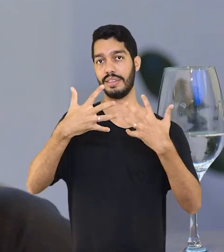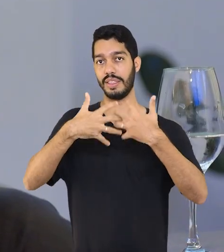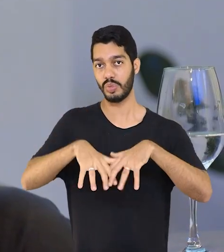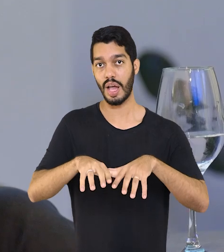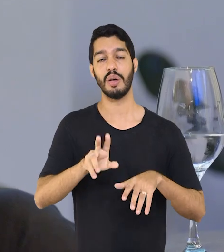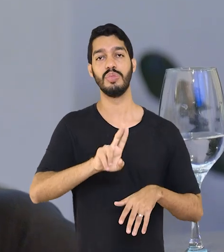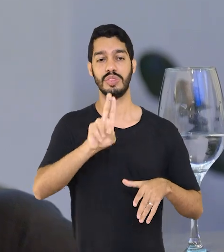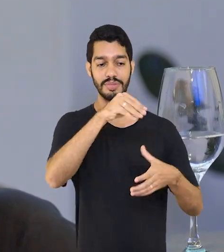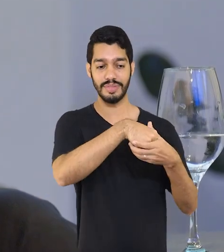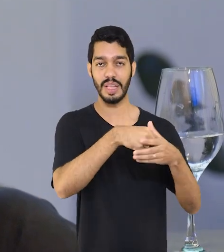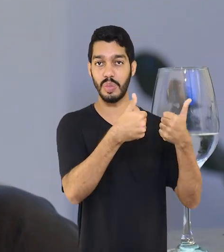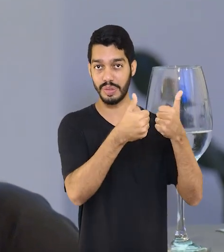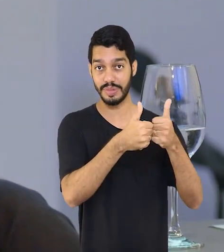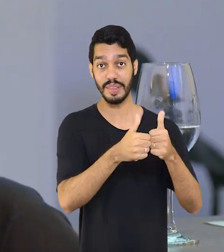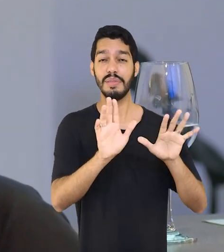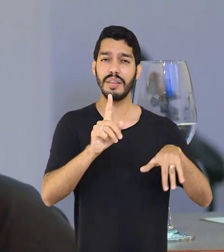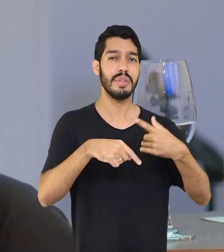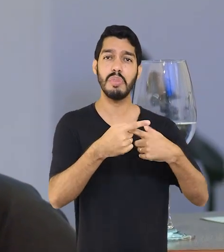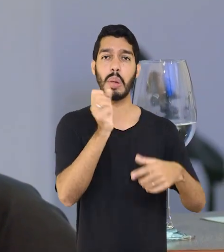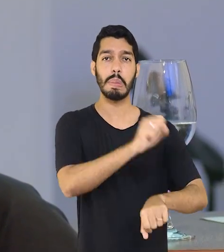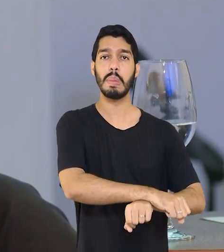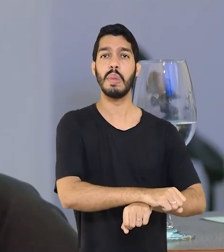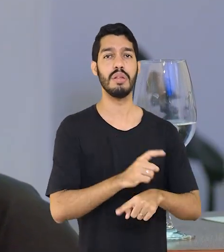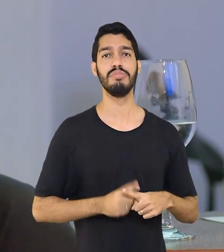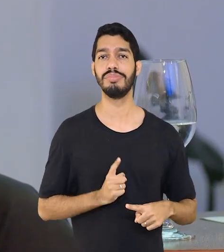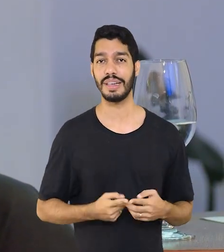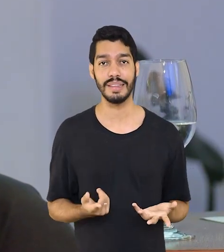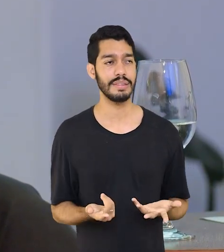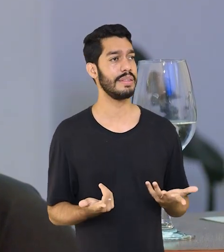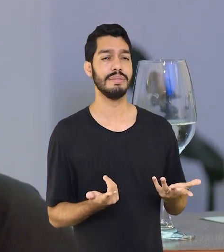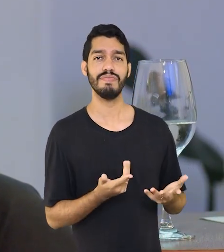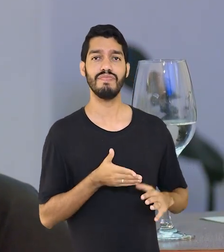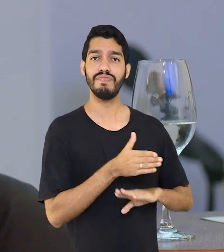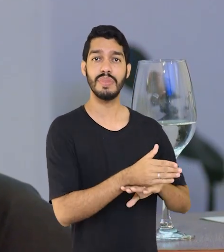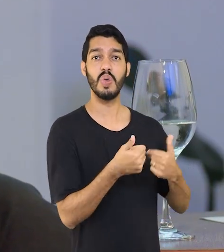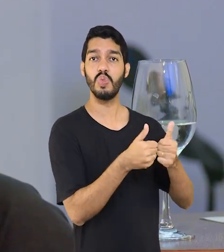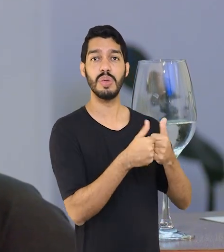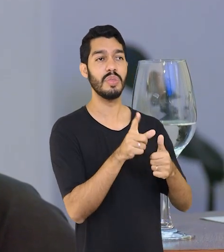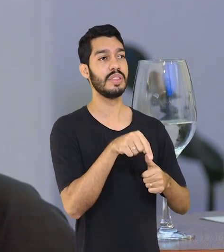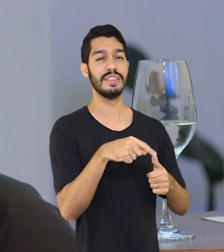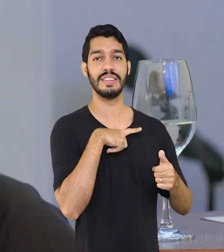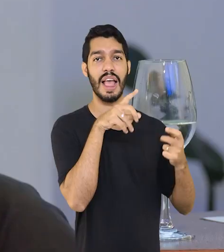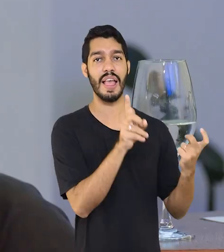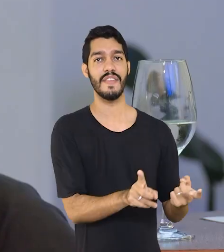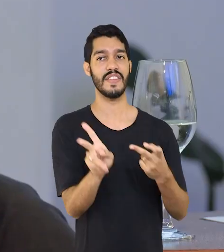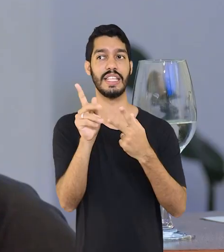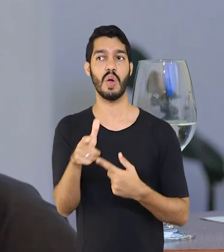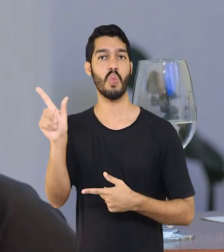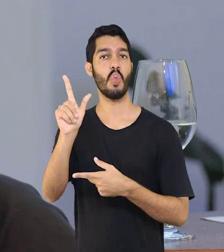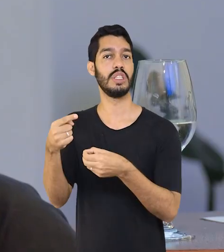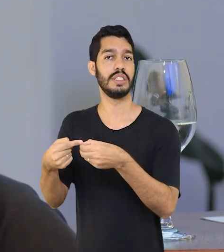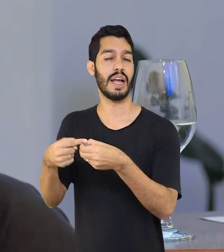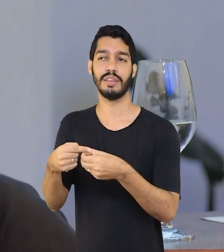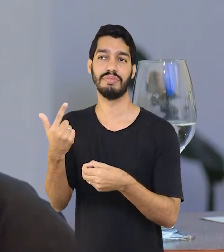natural em ônibus, mas acabou parando exatamente porque aqueles ônibus são revendidos em